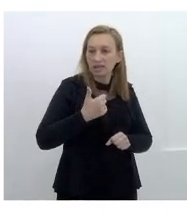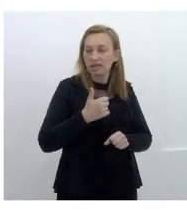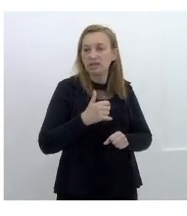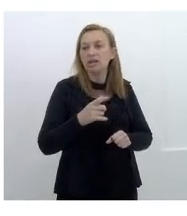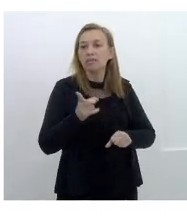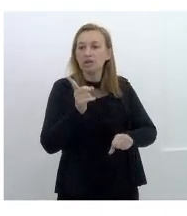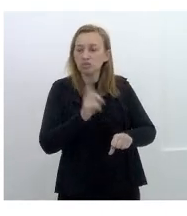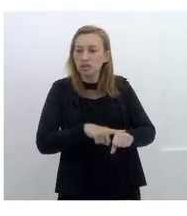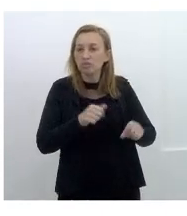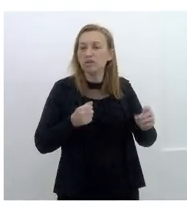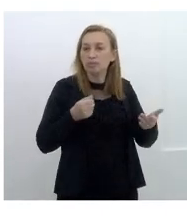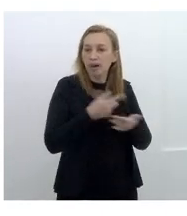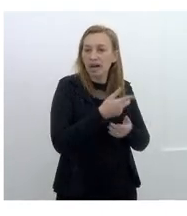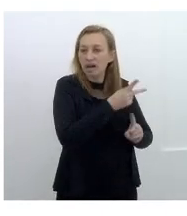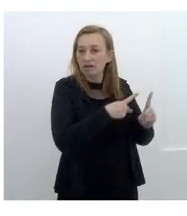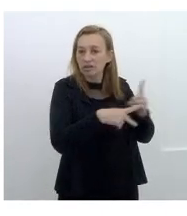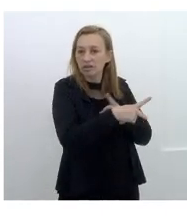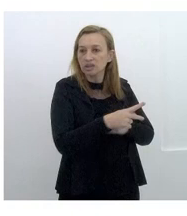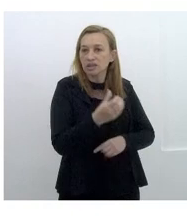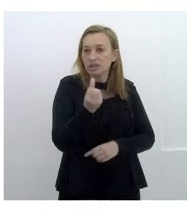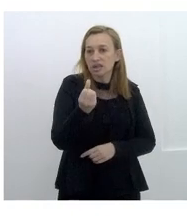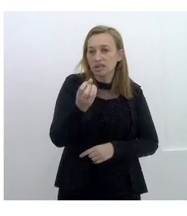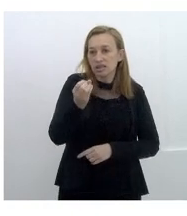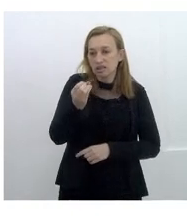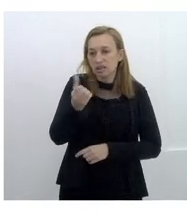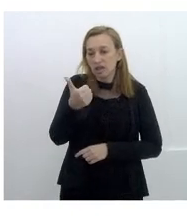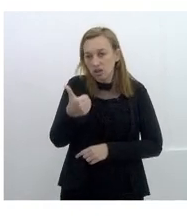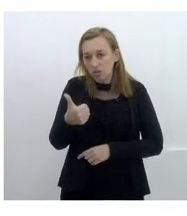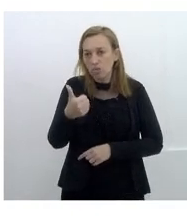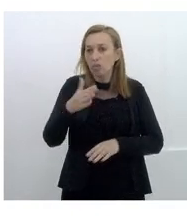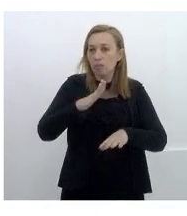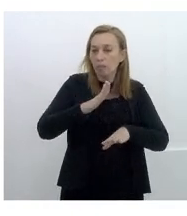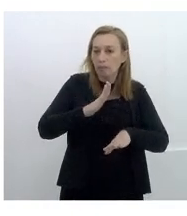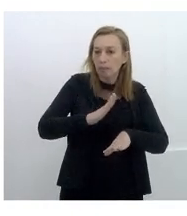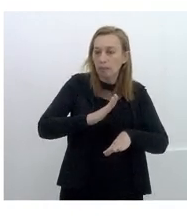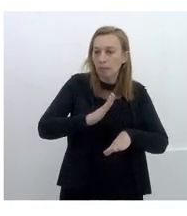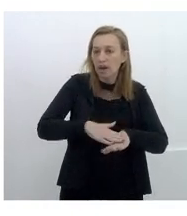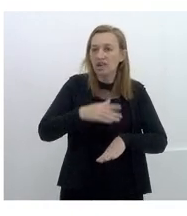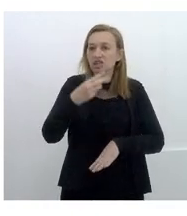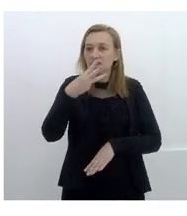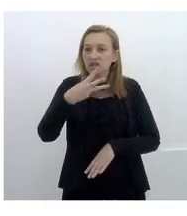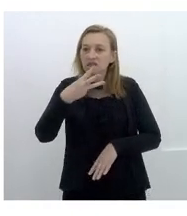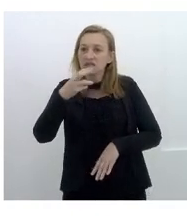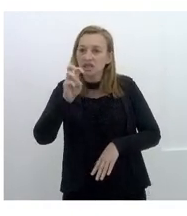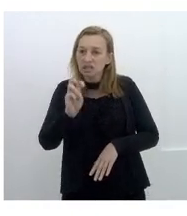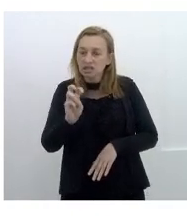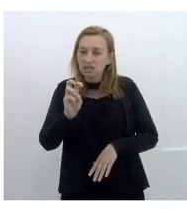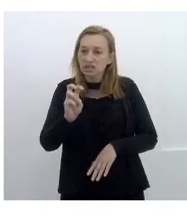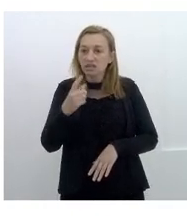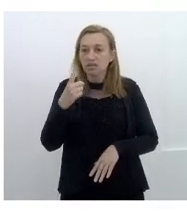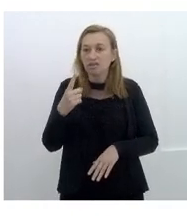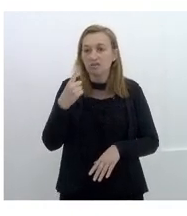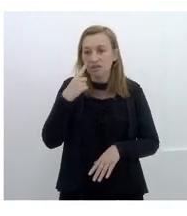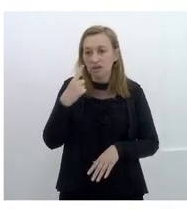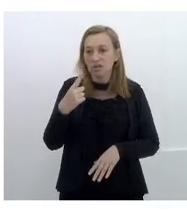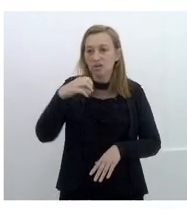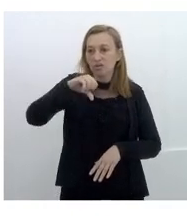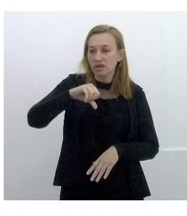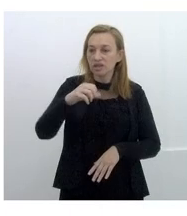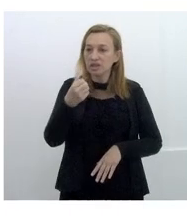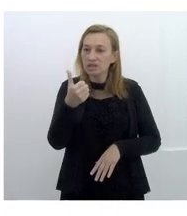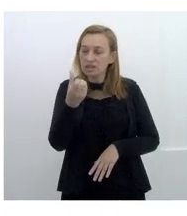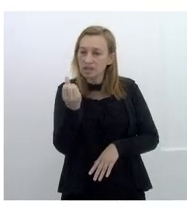mas o tempo de contribuição então nós temos ali 61 mais 35 a gente tem ali os 96 pontos a